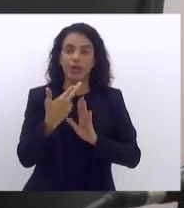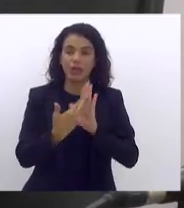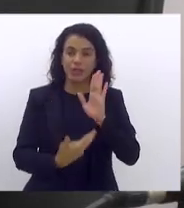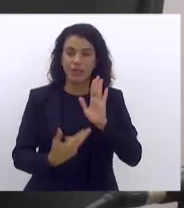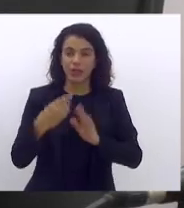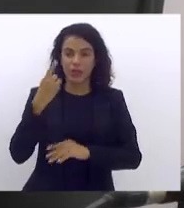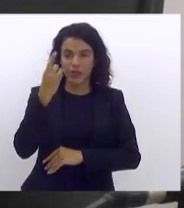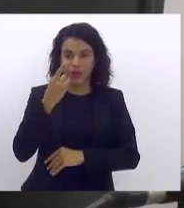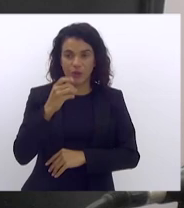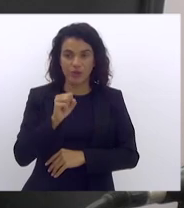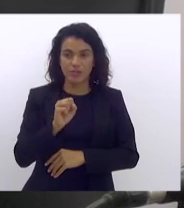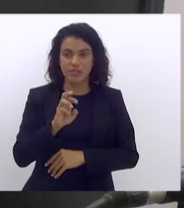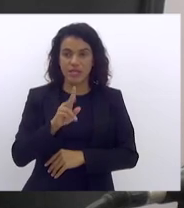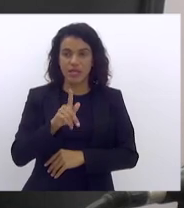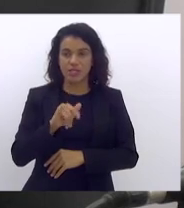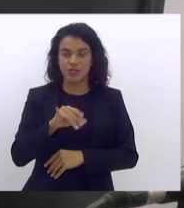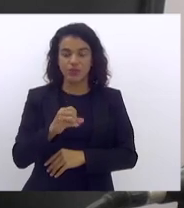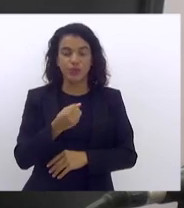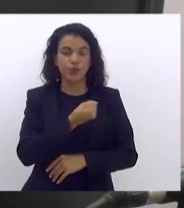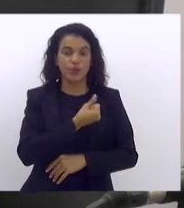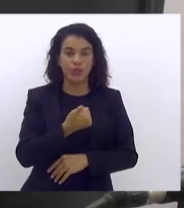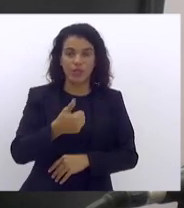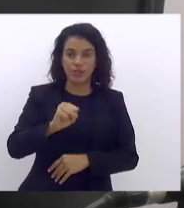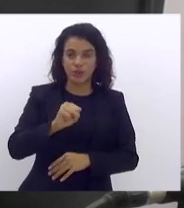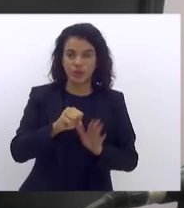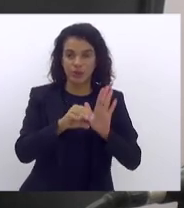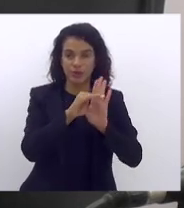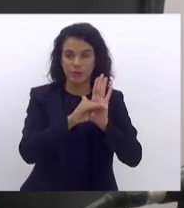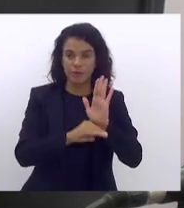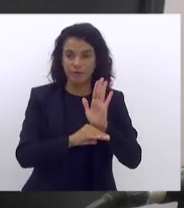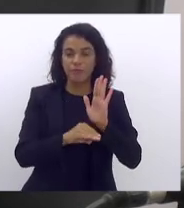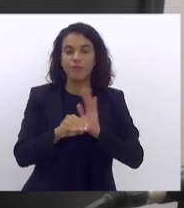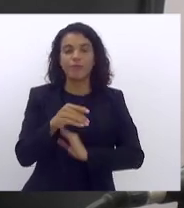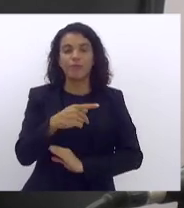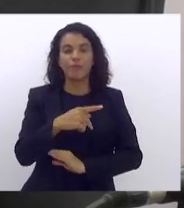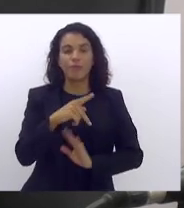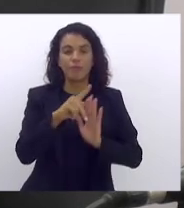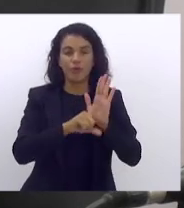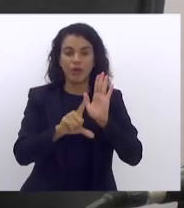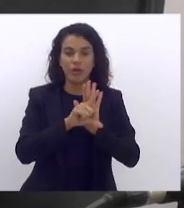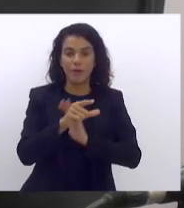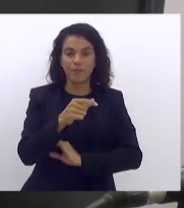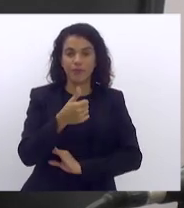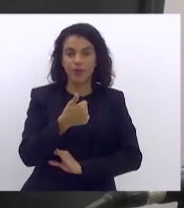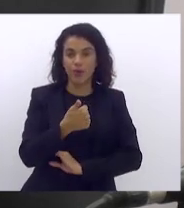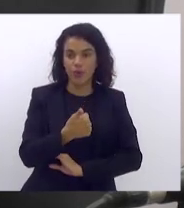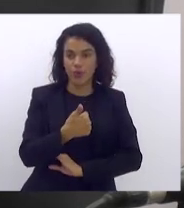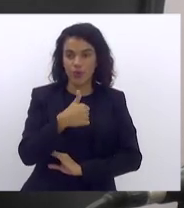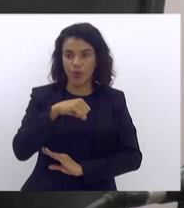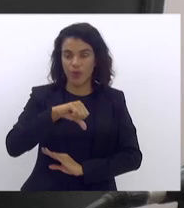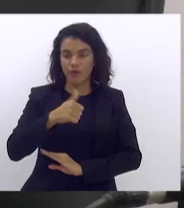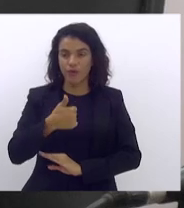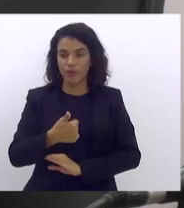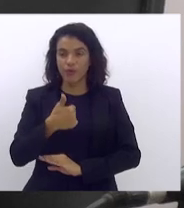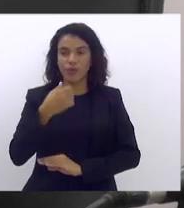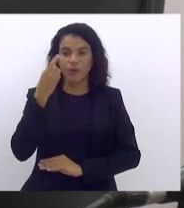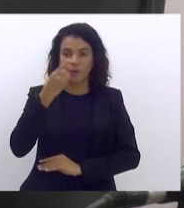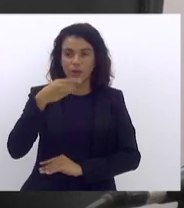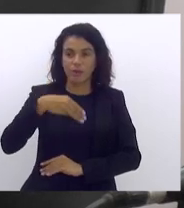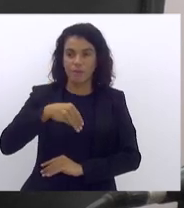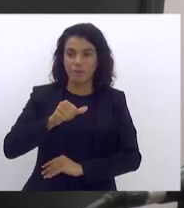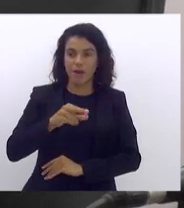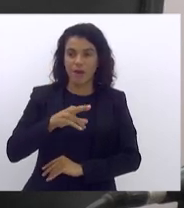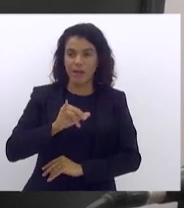doutor Serginho. Passemos, então, somente ao 18, que é o PL 191 de 23, de autoria da deputada Marina,